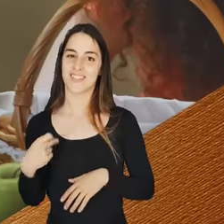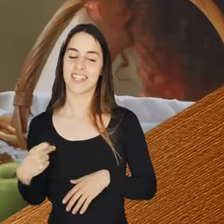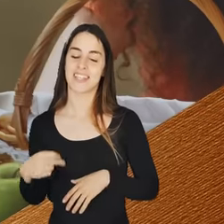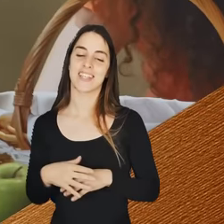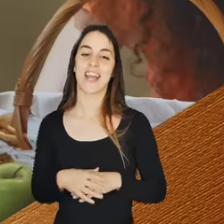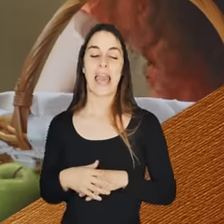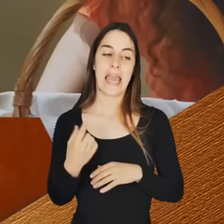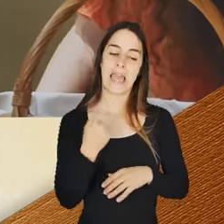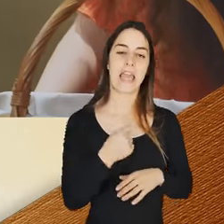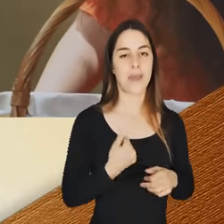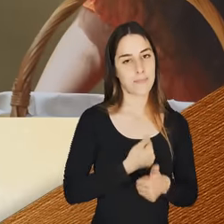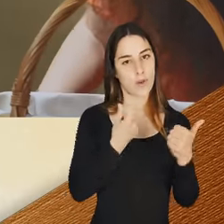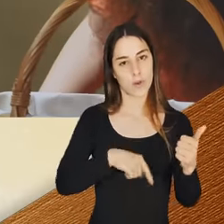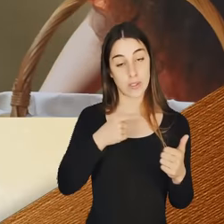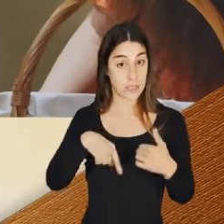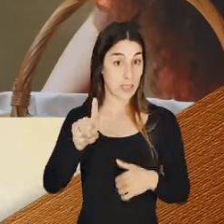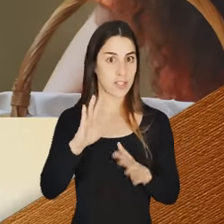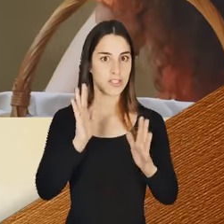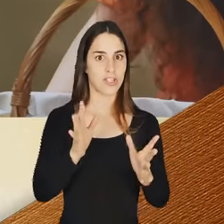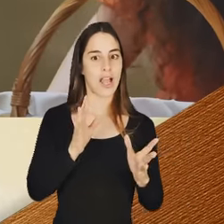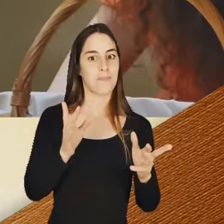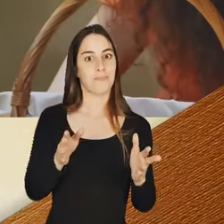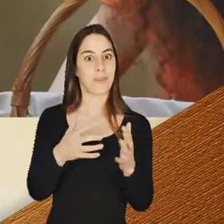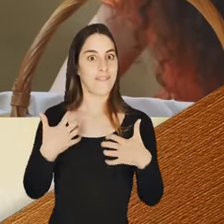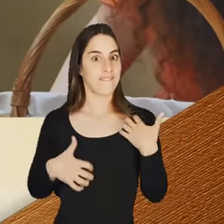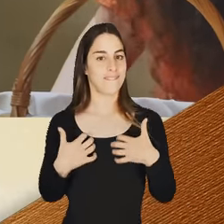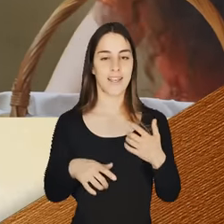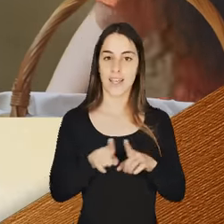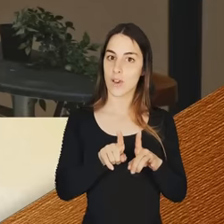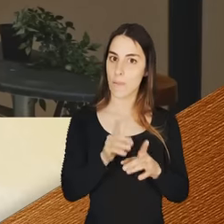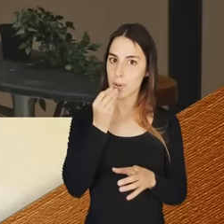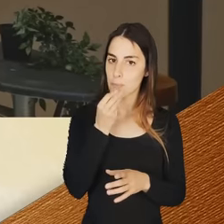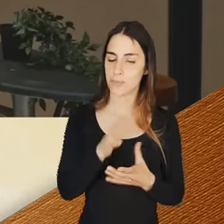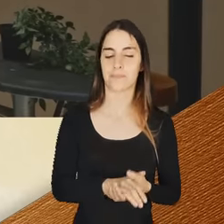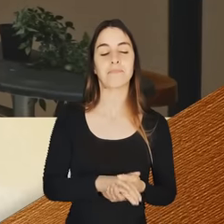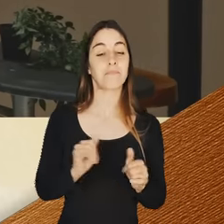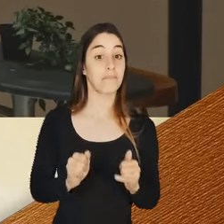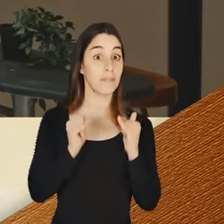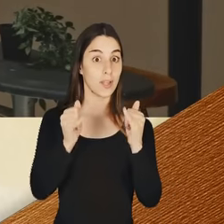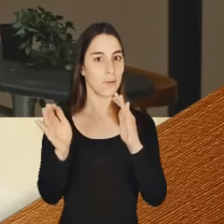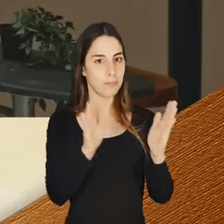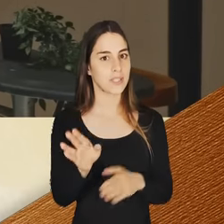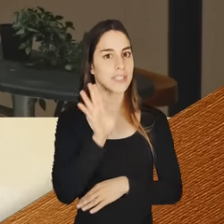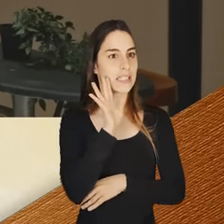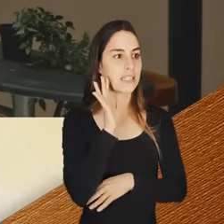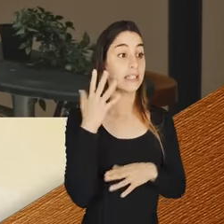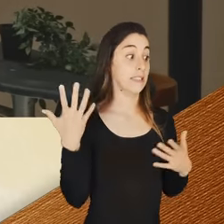Se calhar vamos. Já estamos todos com água na boca, à espera. Vamos ali para os sofás? Então para o próximo momento, Joana? Vamos lá. Vamos, senhora, até bora já. Lá, a nossa